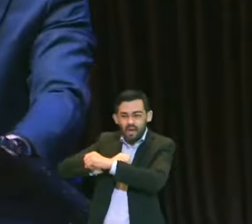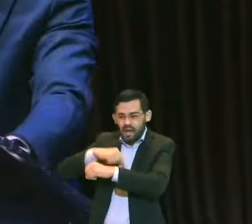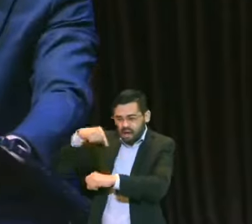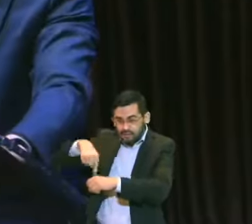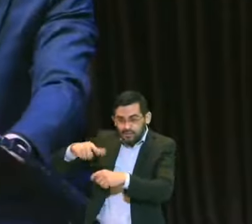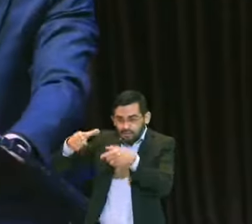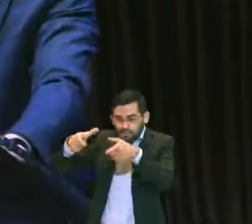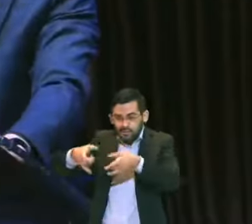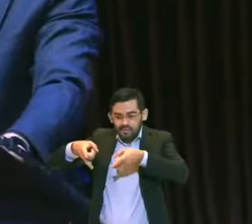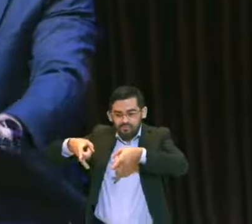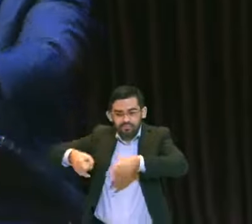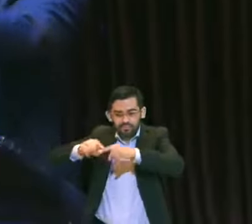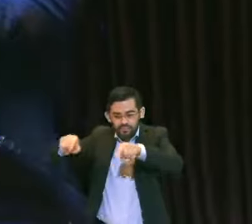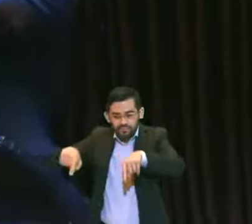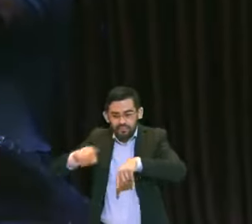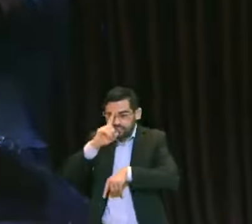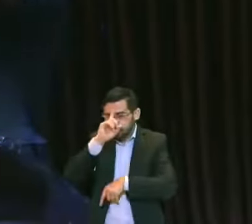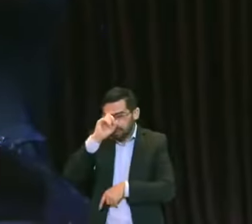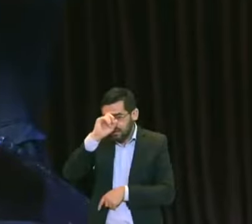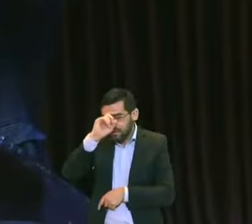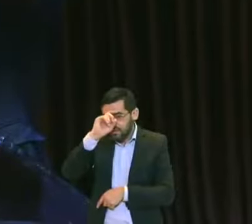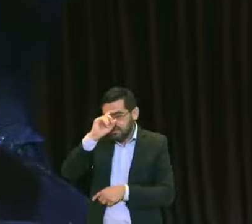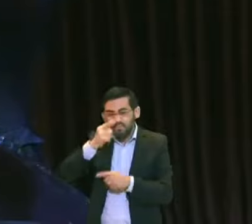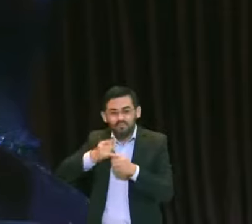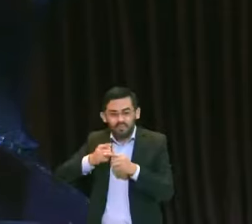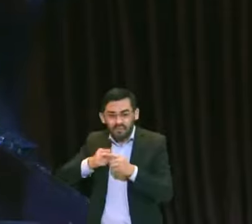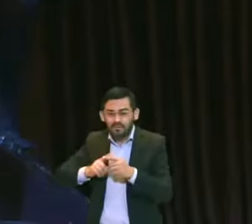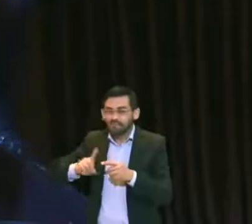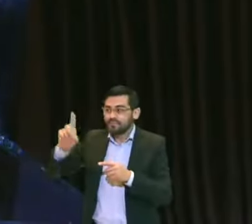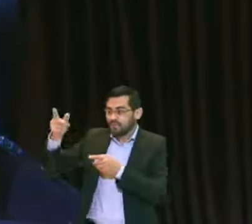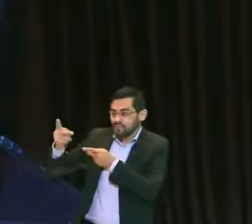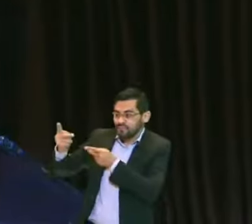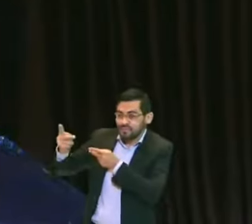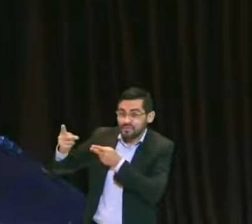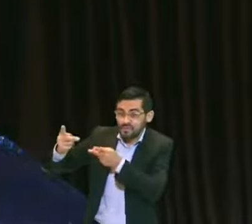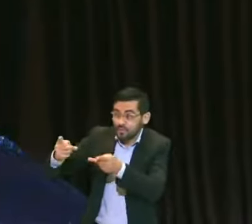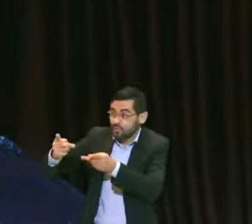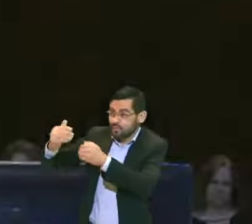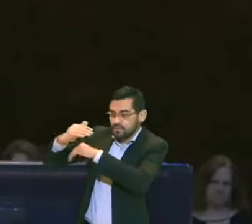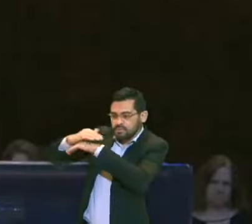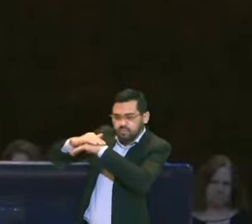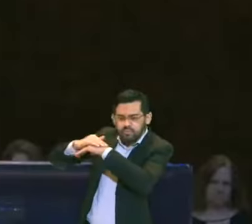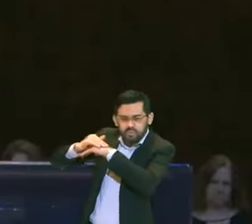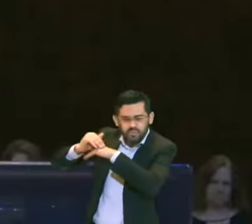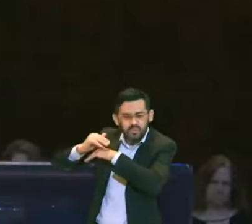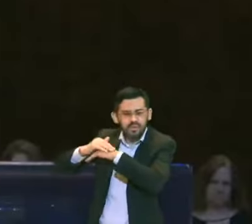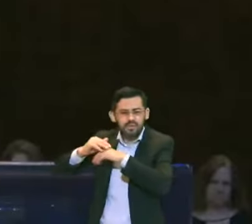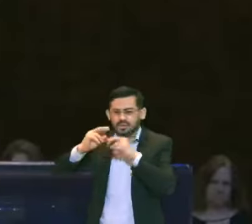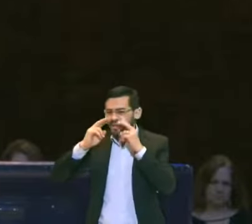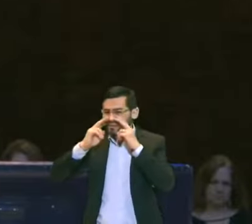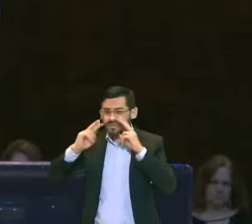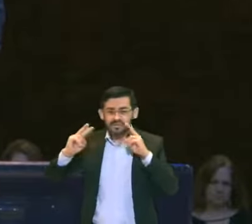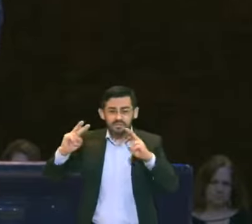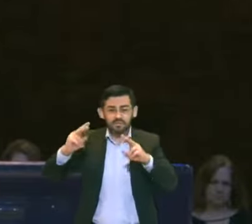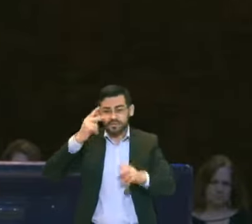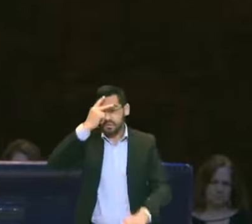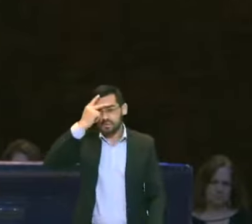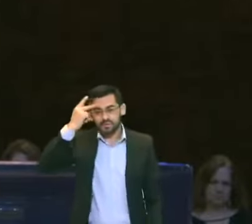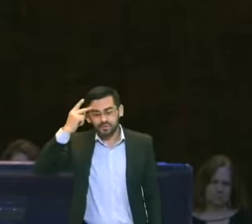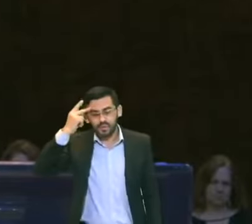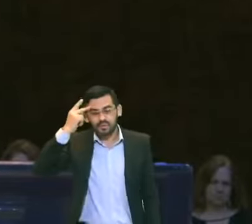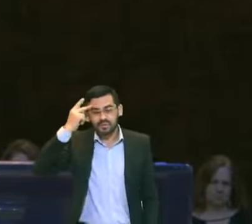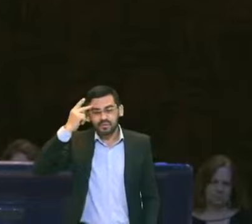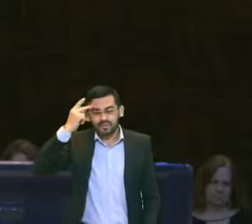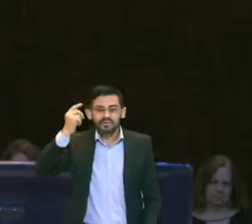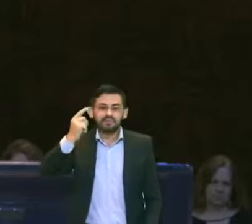eu estou. Sabe, o consolo de Deus tomou conta dos nossos corações. Vendo o testemunho de alguém que vê